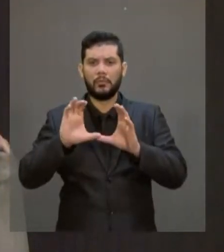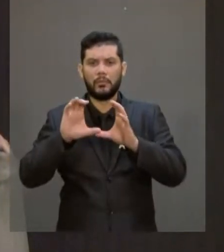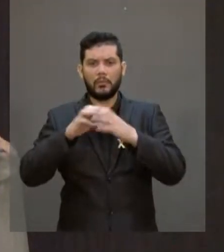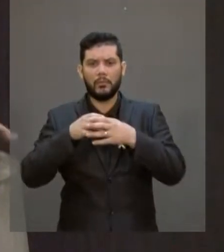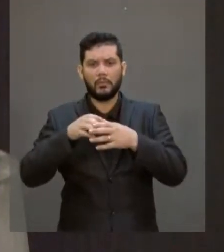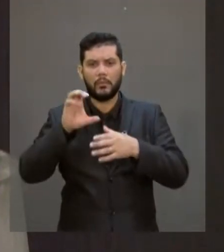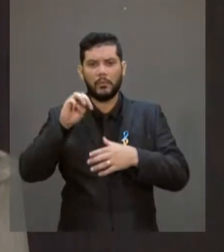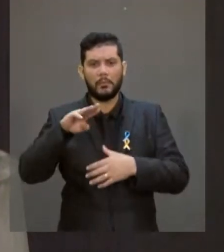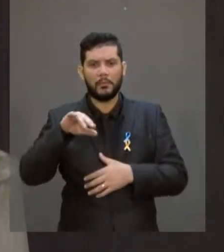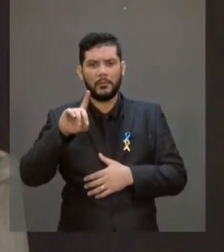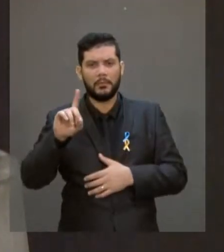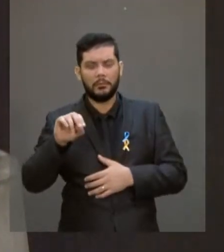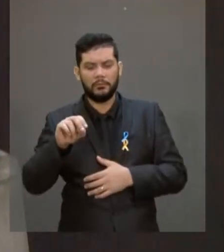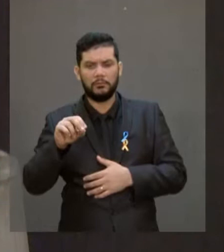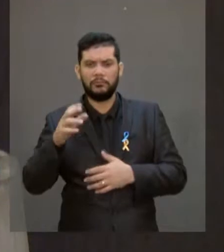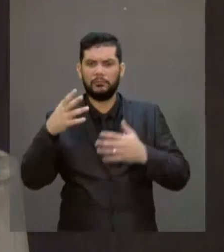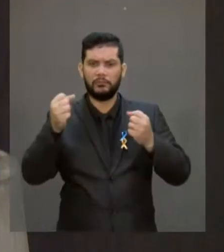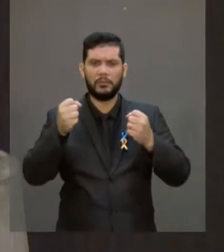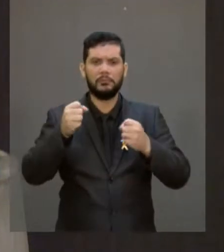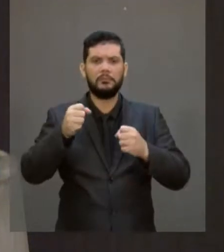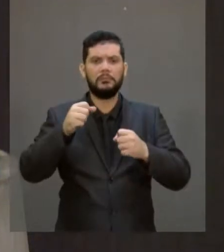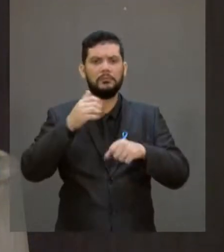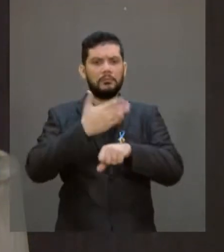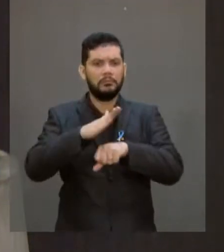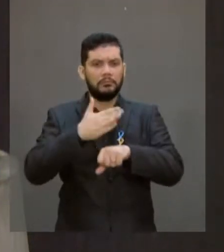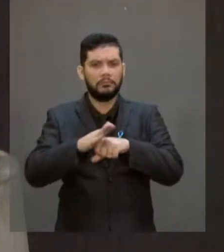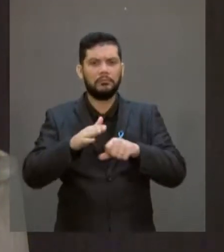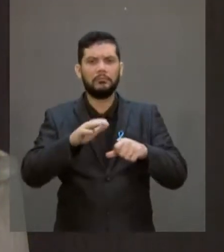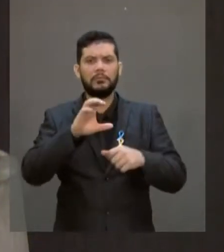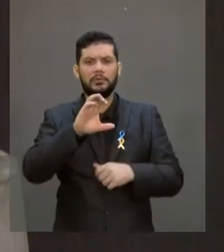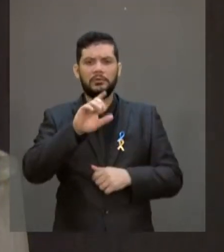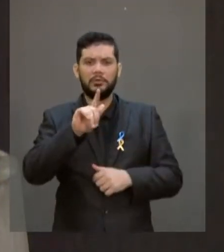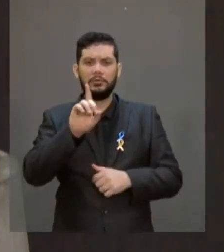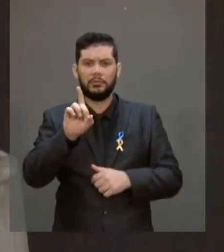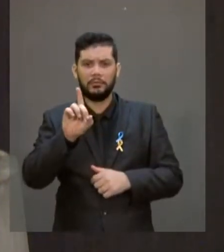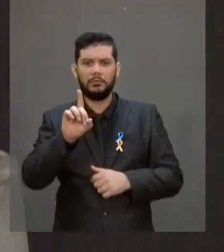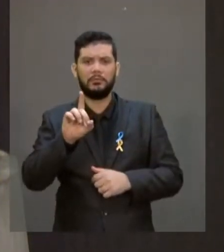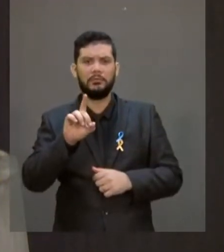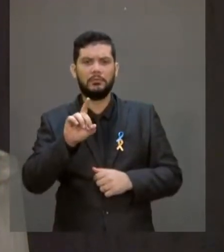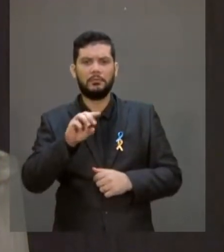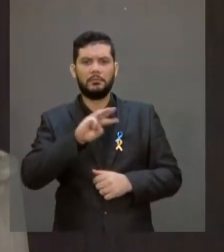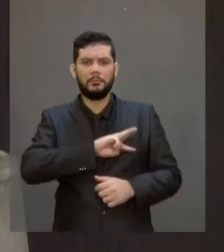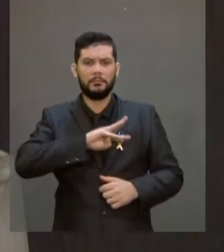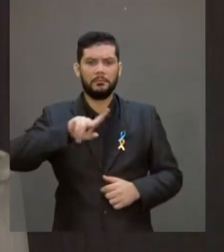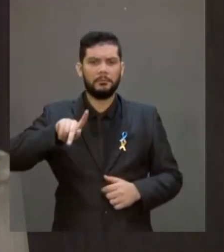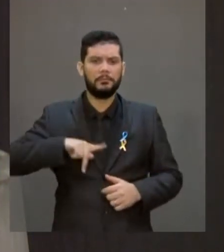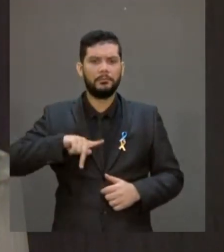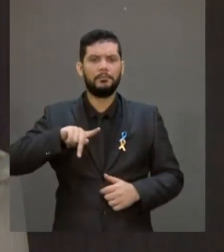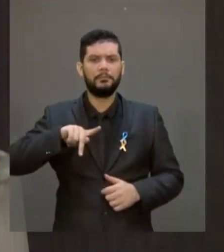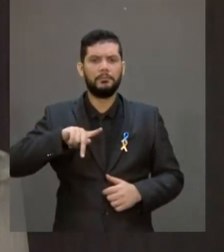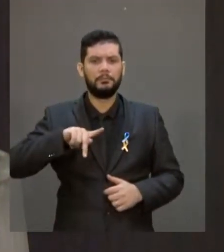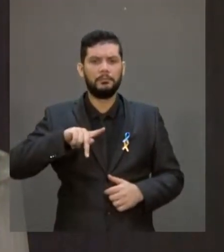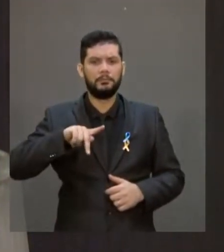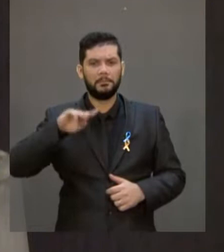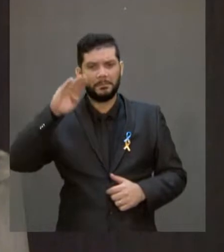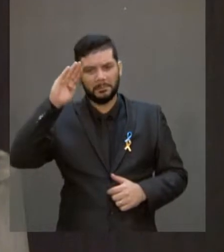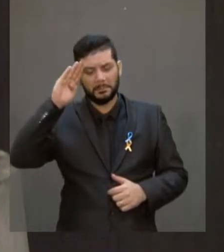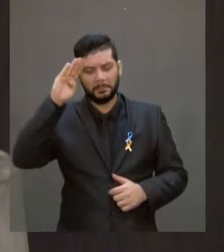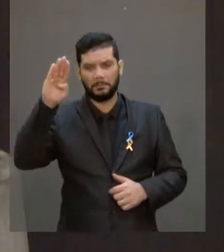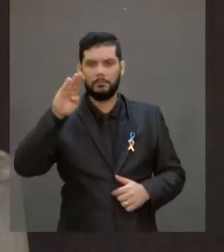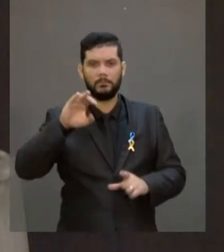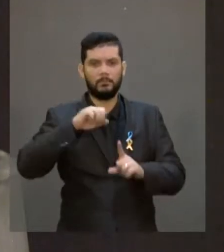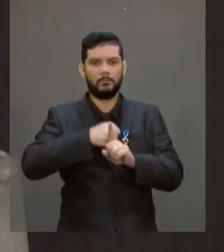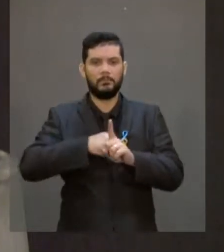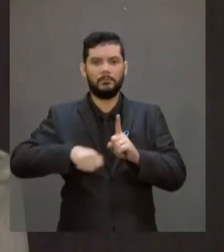a formação, a academia, a CGD, o Ministério Público, mas, sobretudo, a sociedade